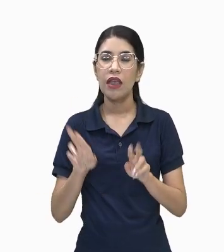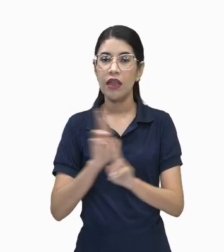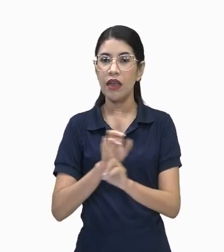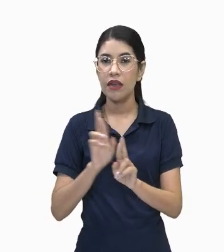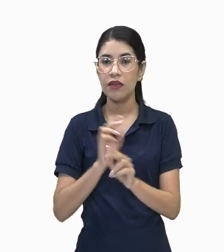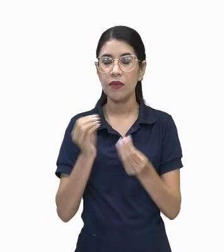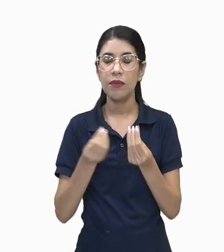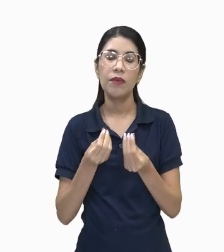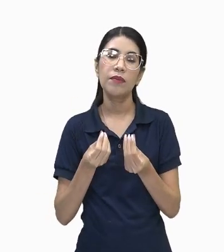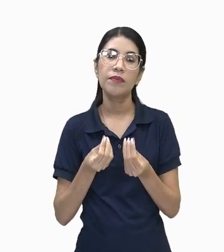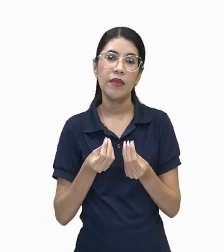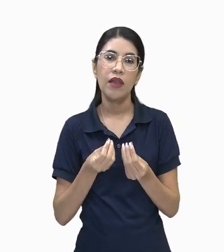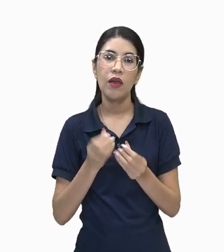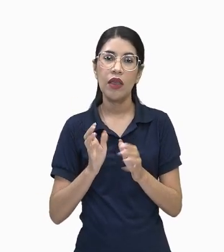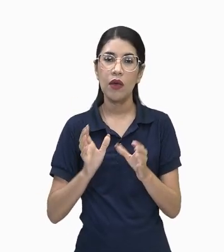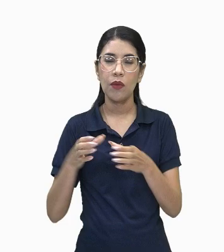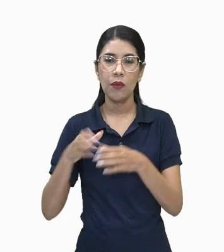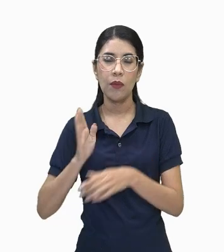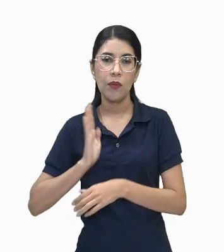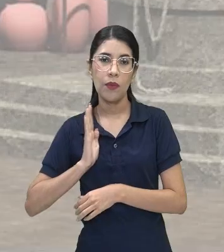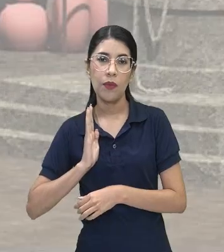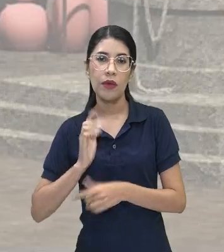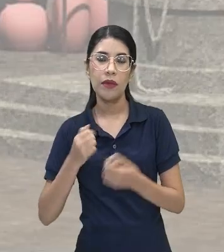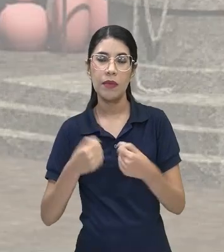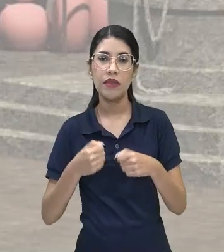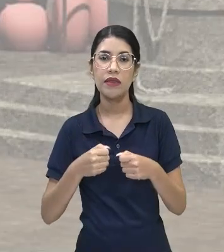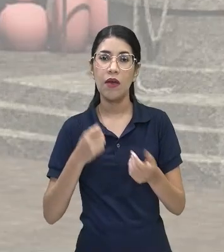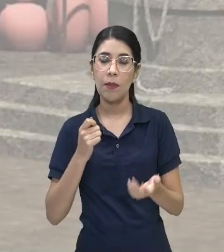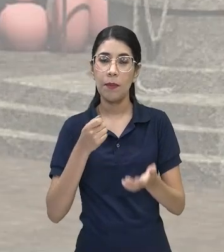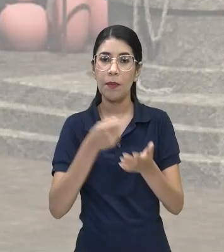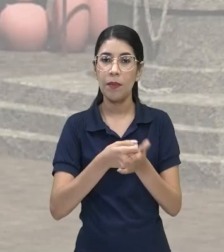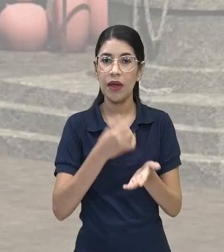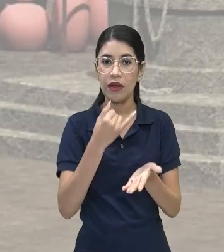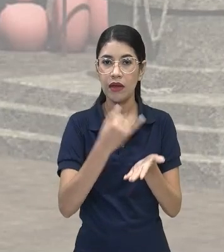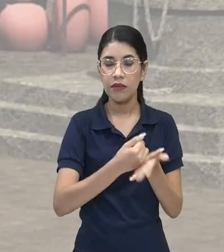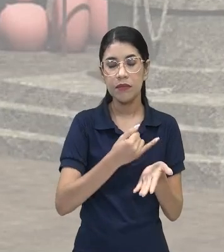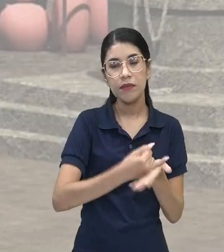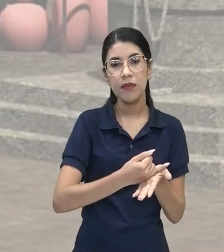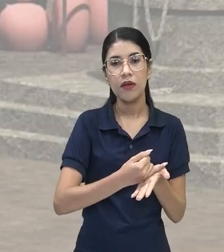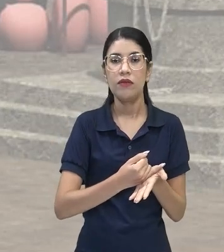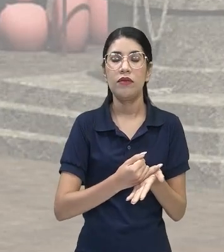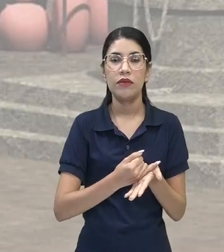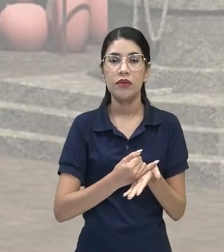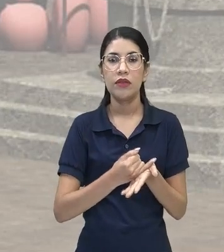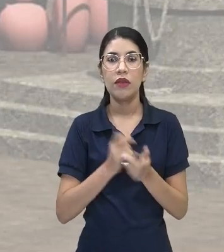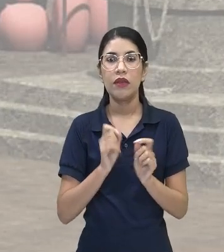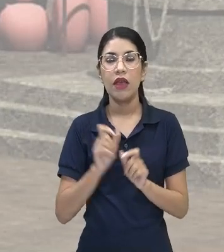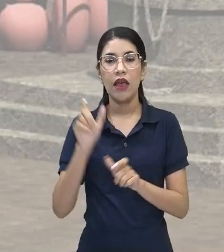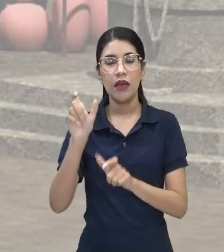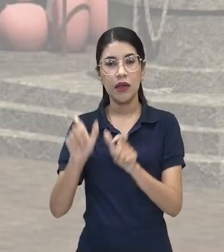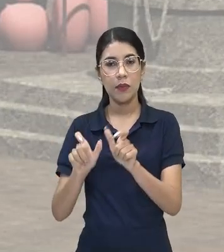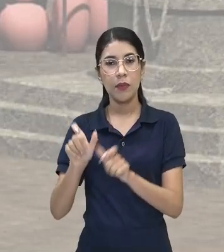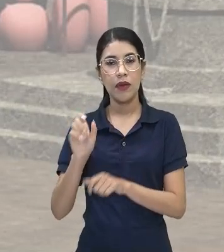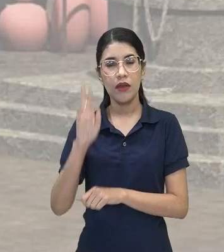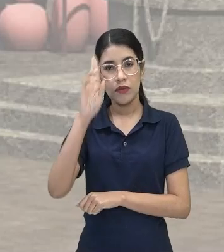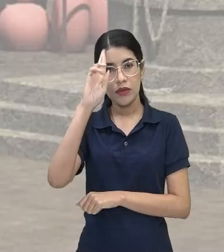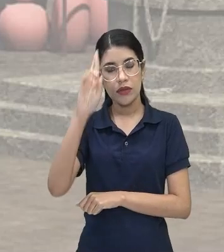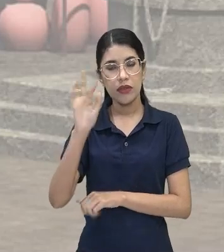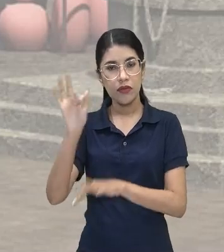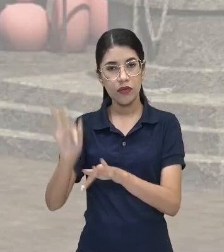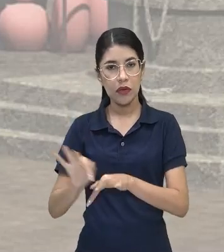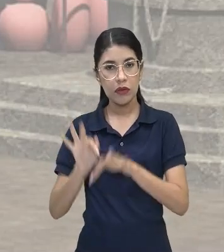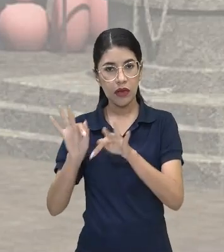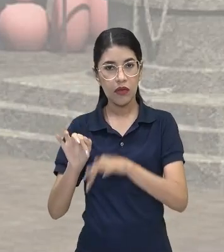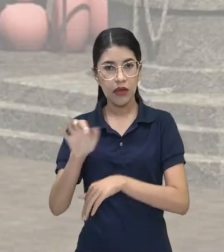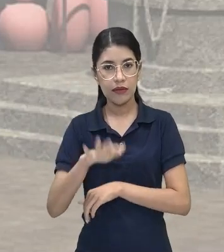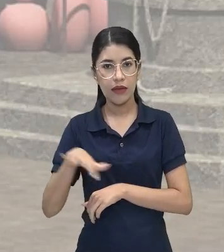ali, obviamente, que prestavam e pagavam impostos aos senhores feudais daquela